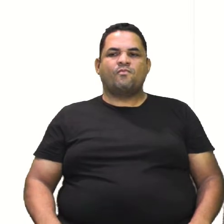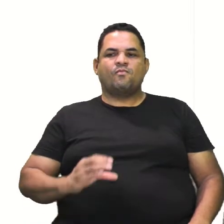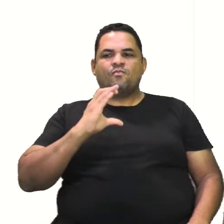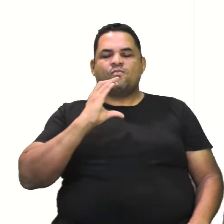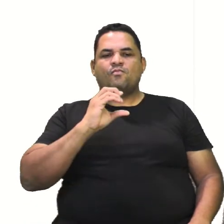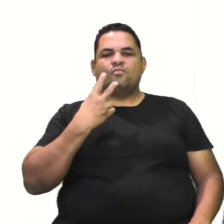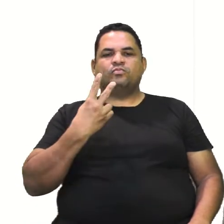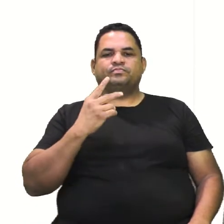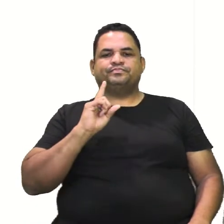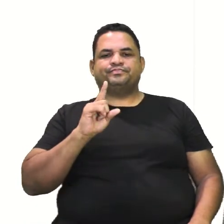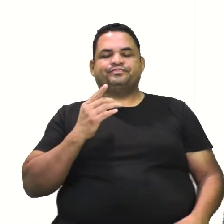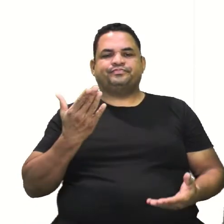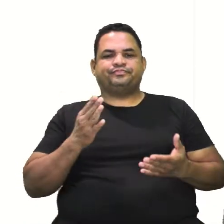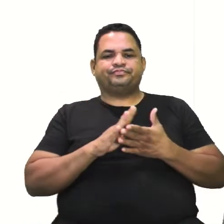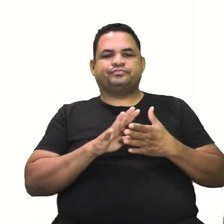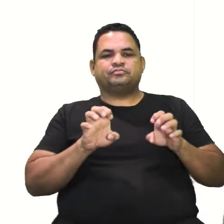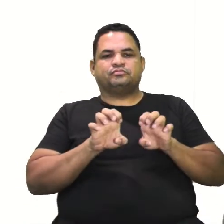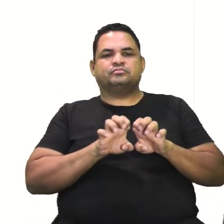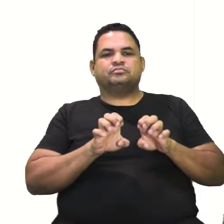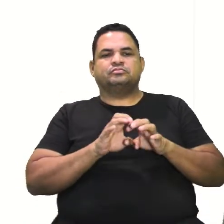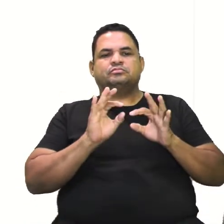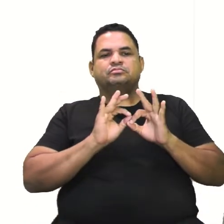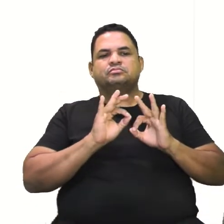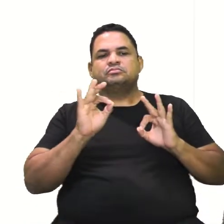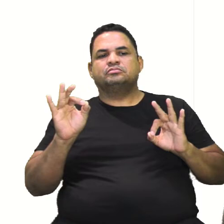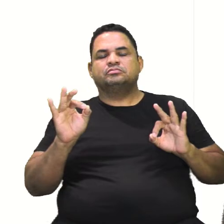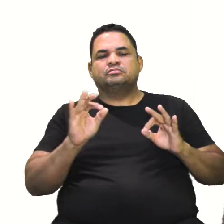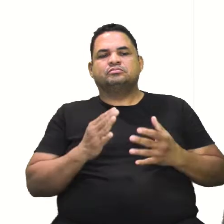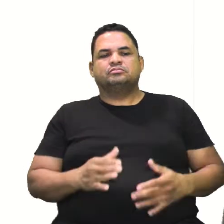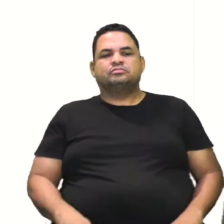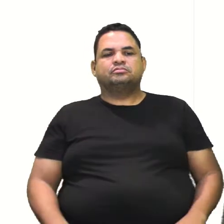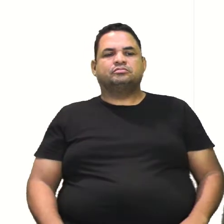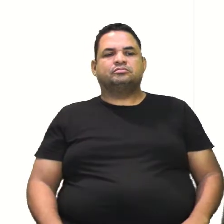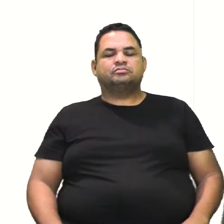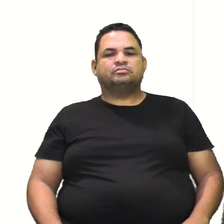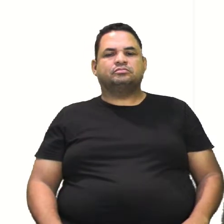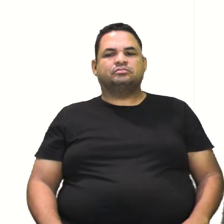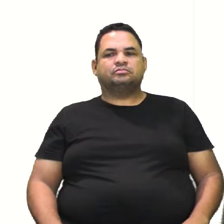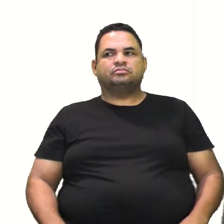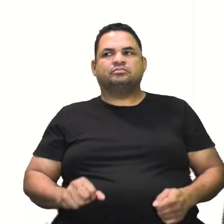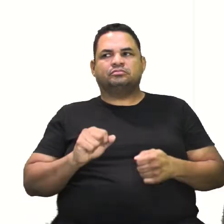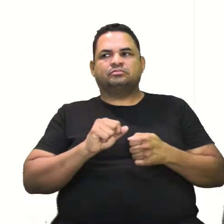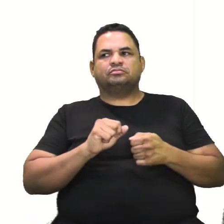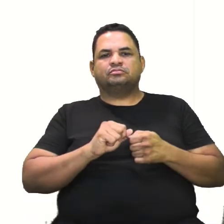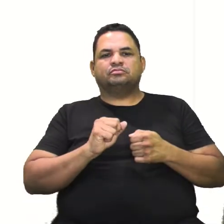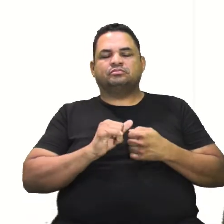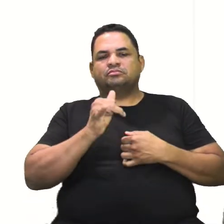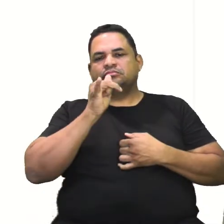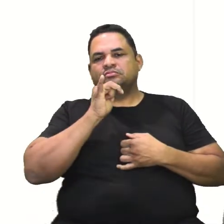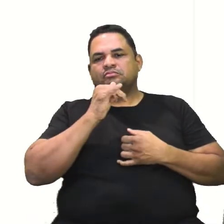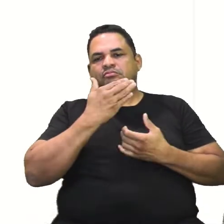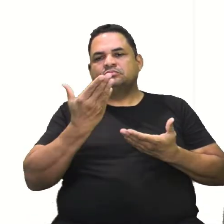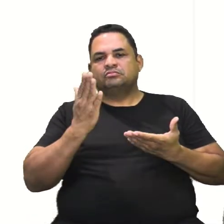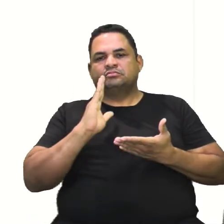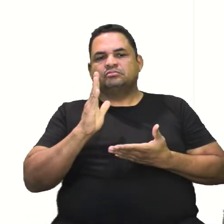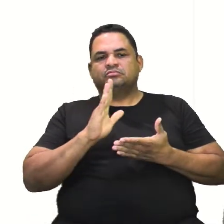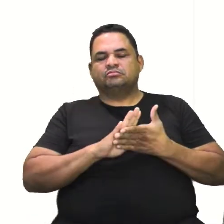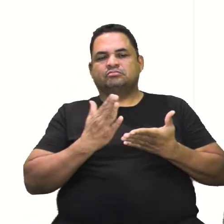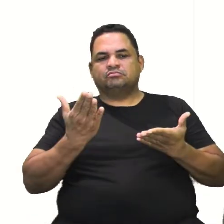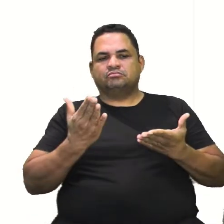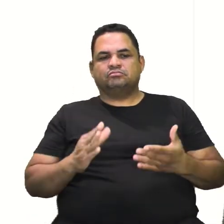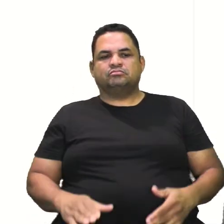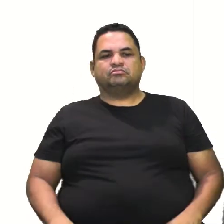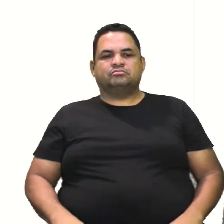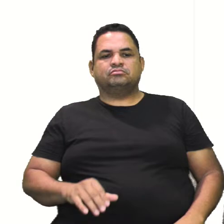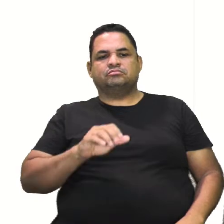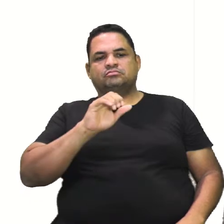é 2, tá certo? Vamos de equação, vamos lá, distância é igual, ó. Só de fazer esses exemplos aqui com a gente, esses 6 exemplos, acho que já grava,